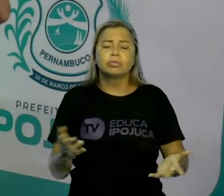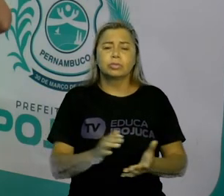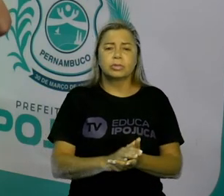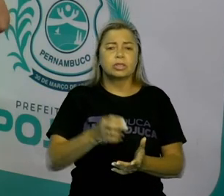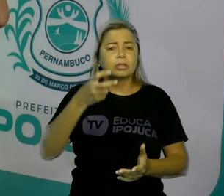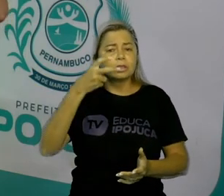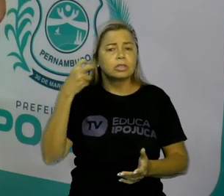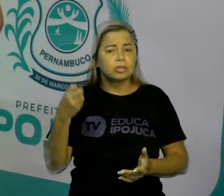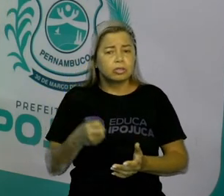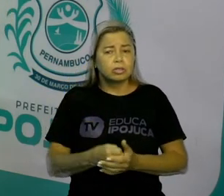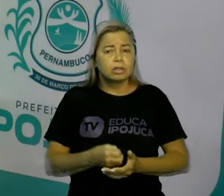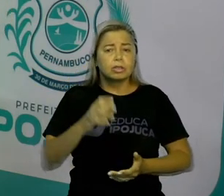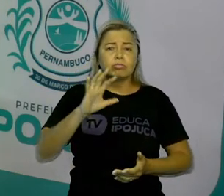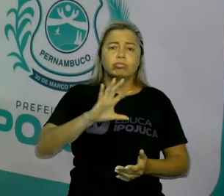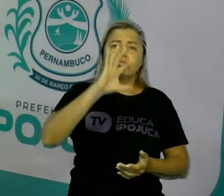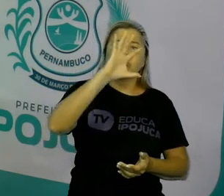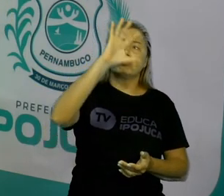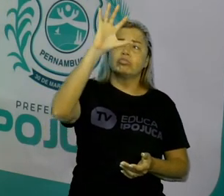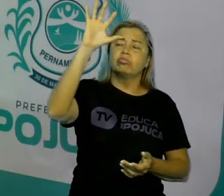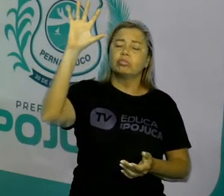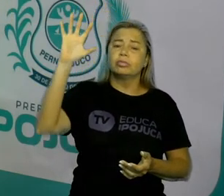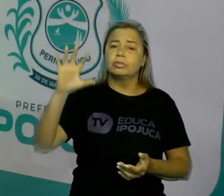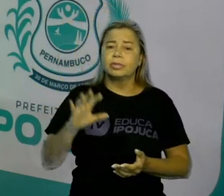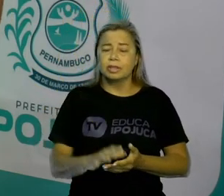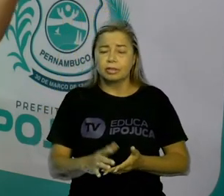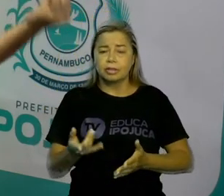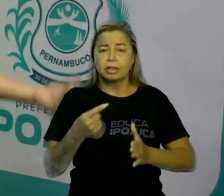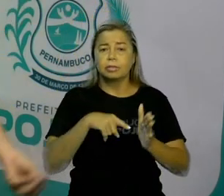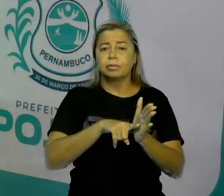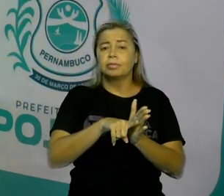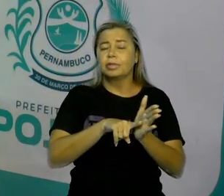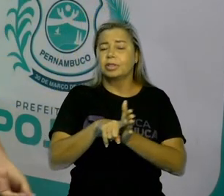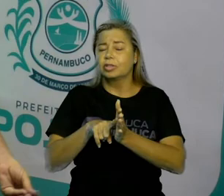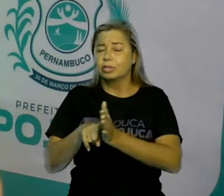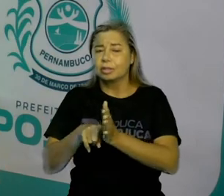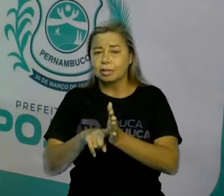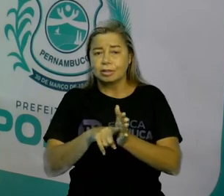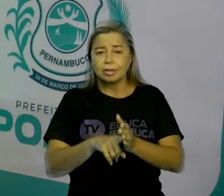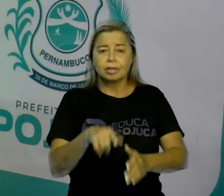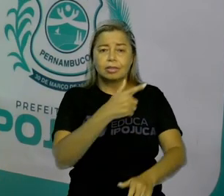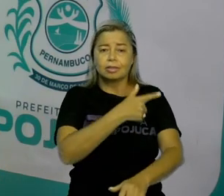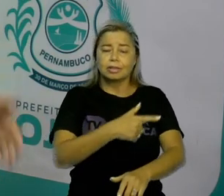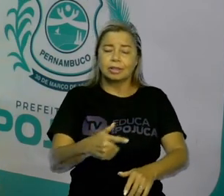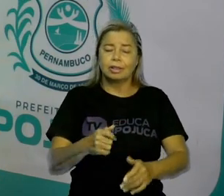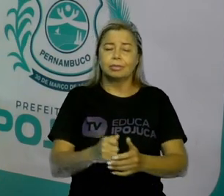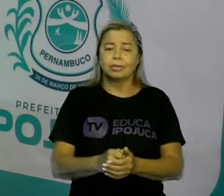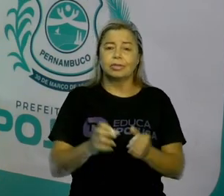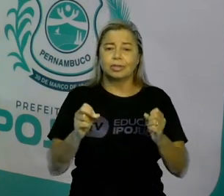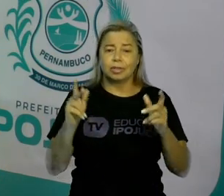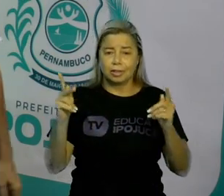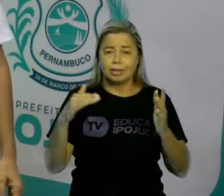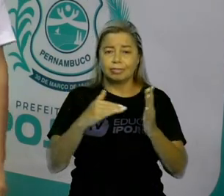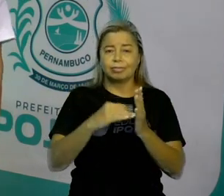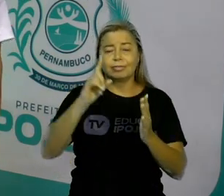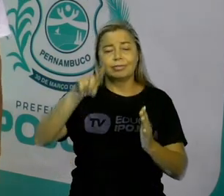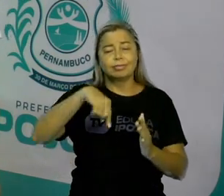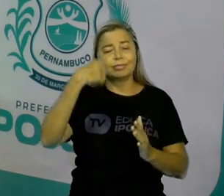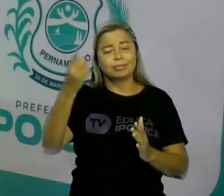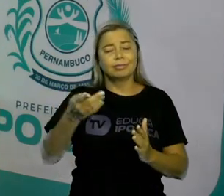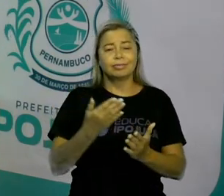você vai pegar cada região brasileira e vai ver os hábitos indígenas de lá. Até a próxima aula.